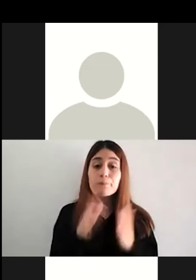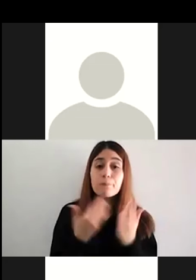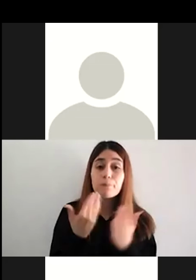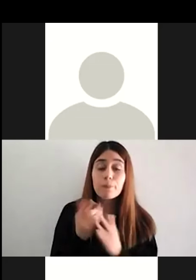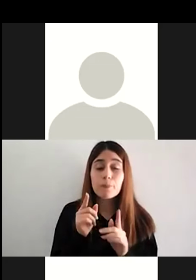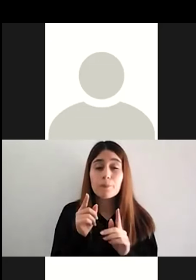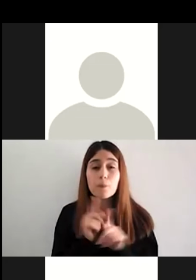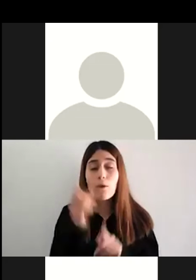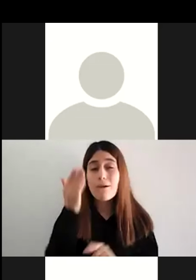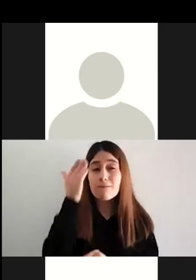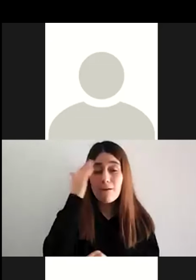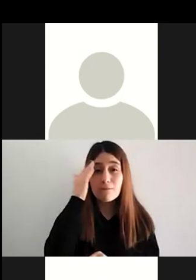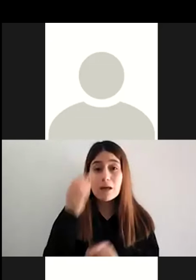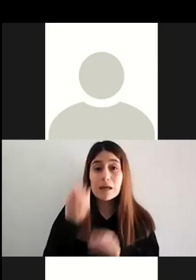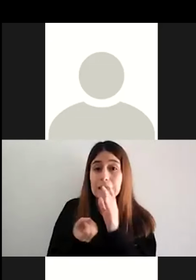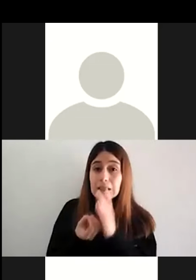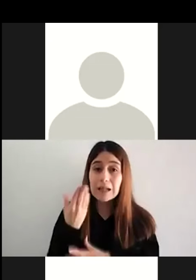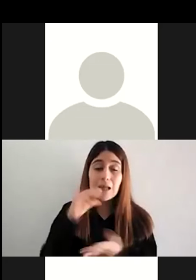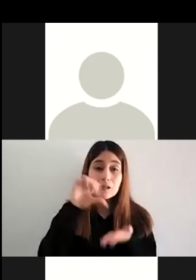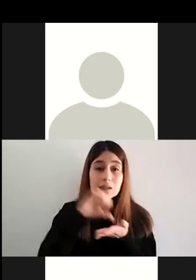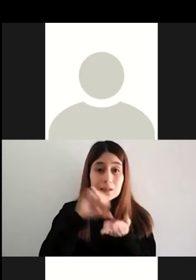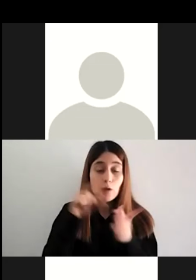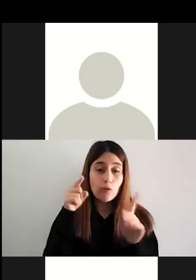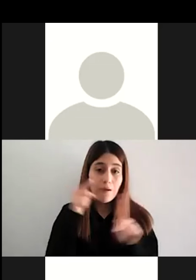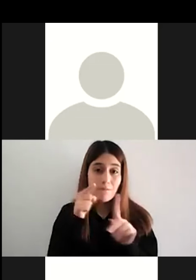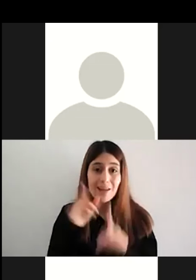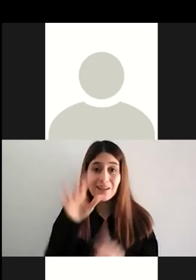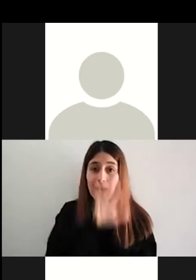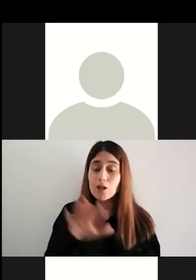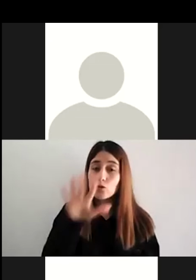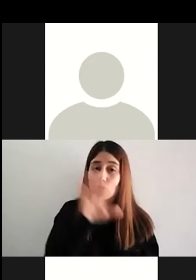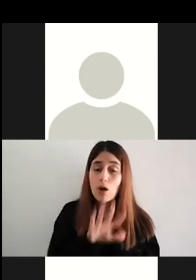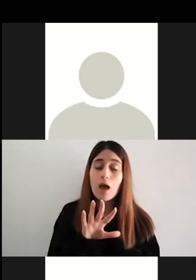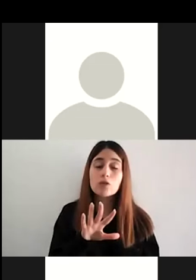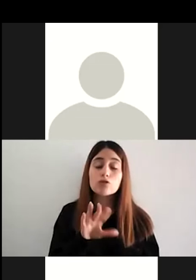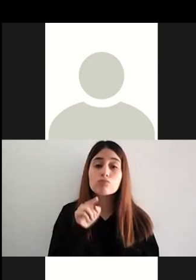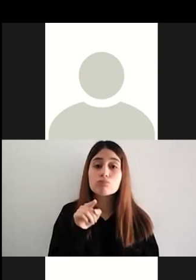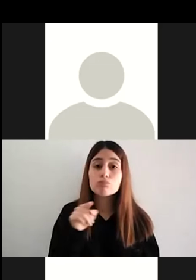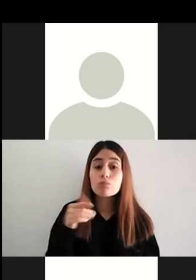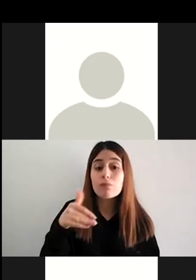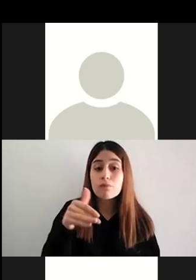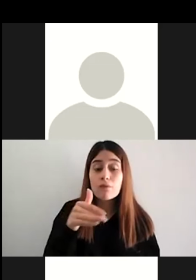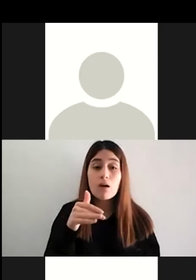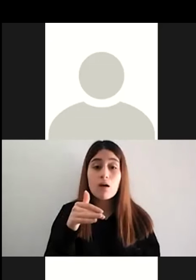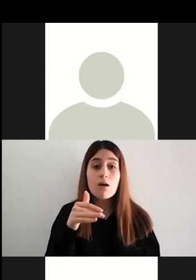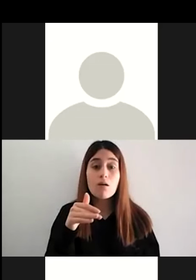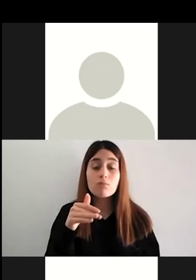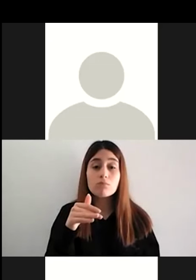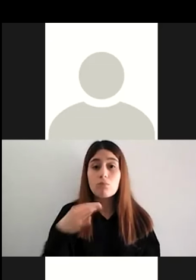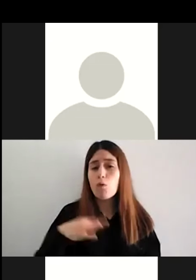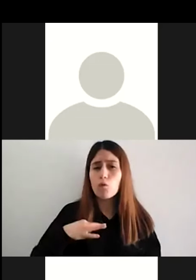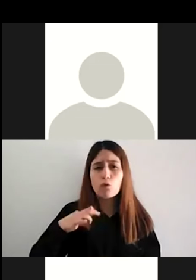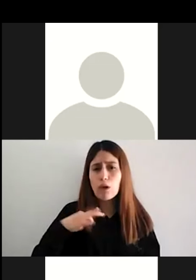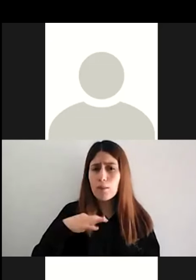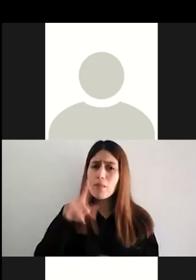prever a constituição de centros de referência nacionais, os quais iriam voluntariamente integrar